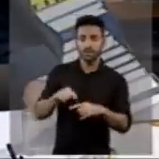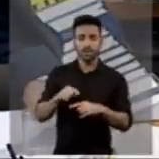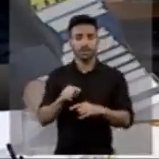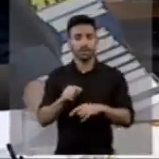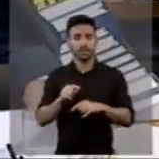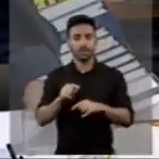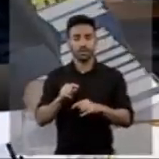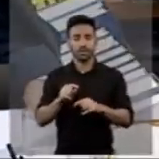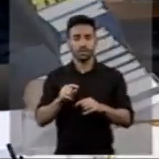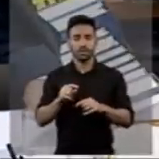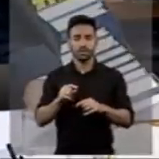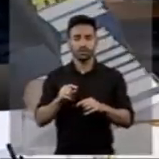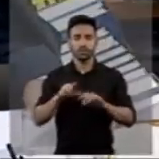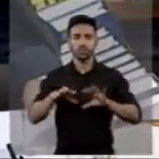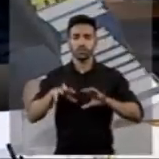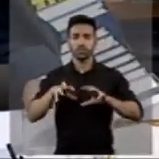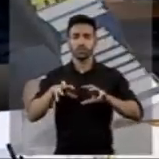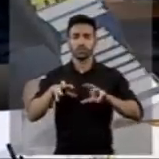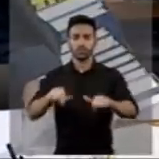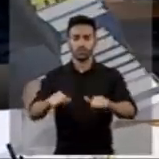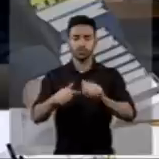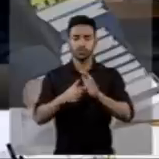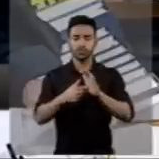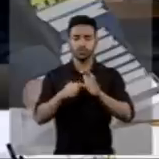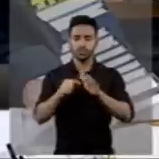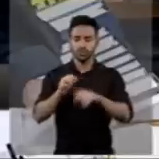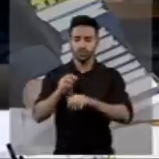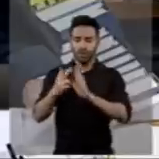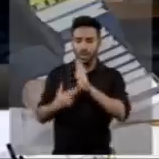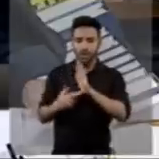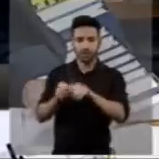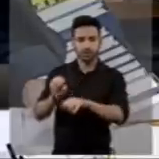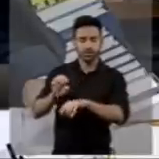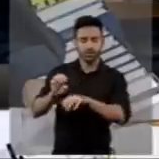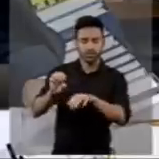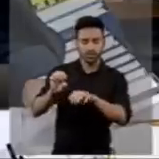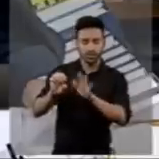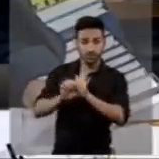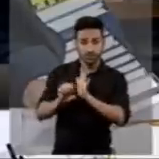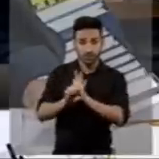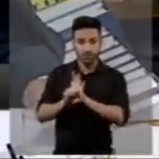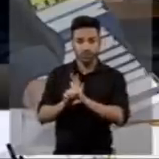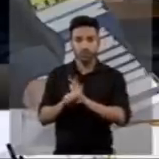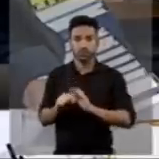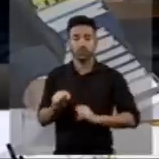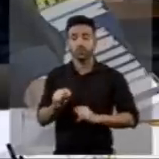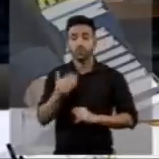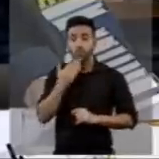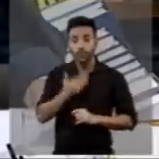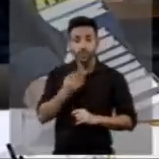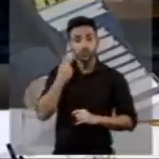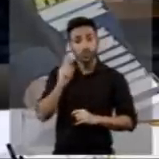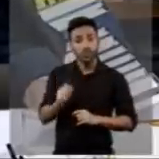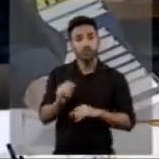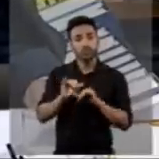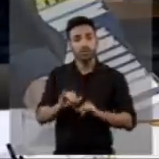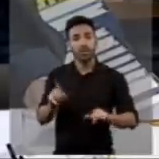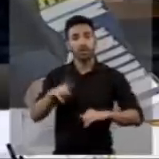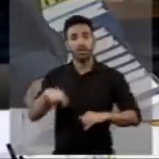a totalidade dos preceitos estaduais. Ante o quadro, julgo procedente o pedido para declarar